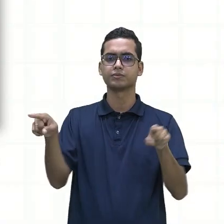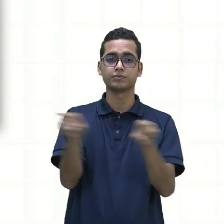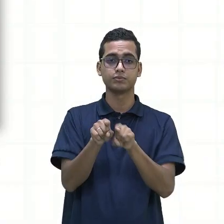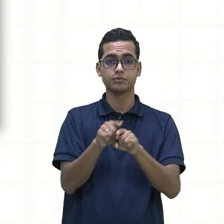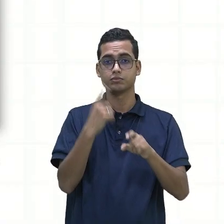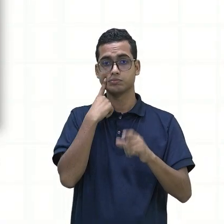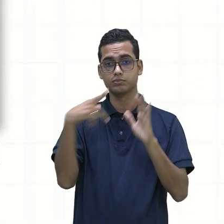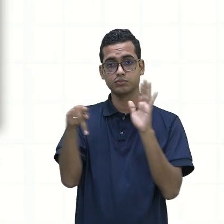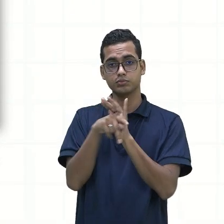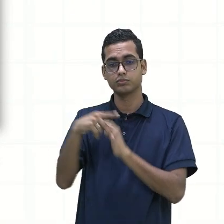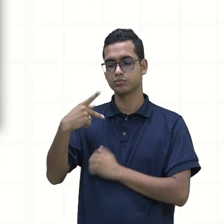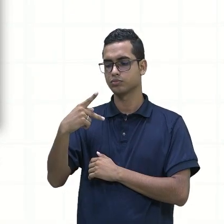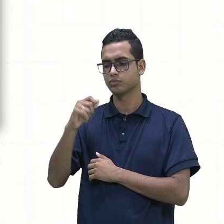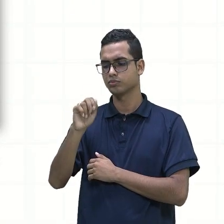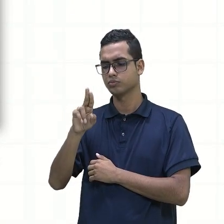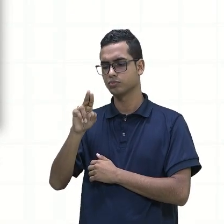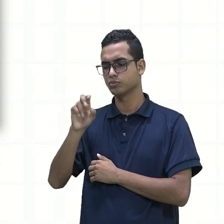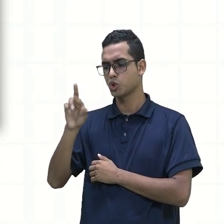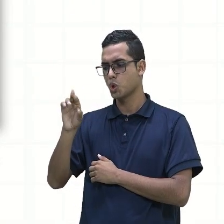Ele